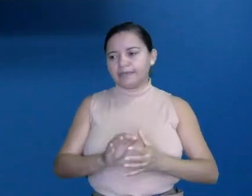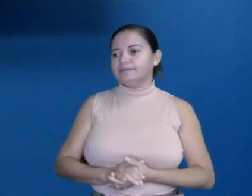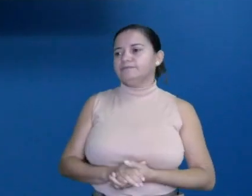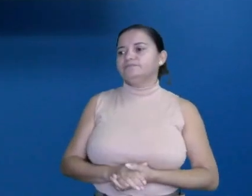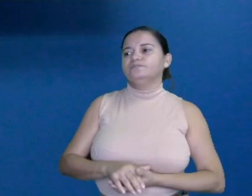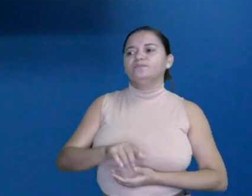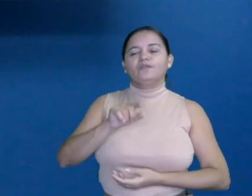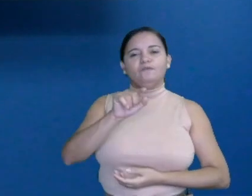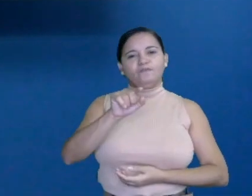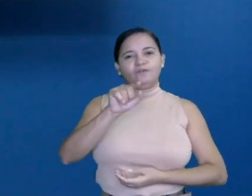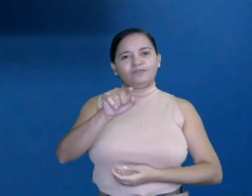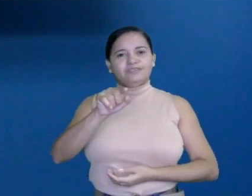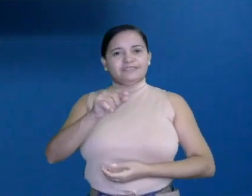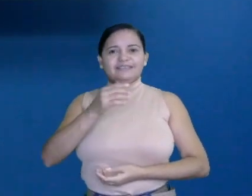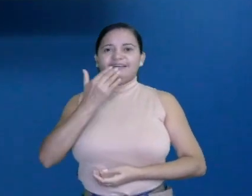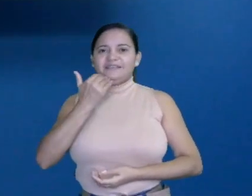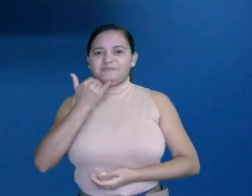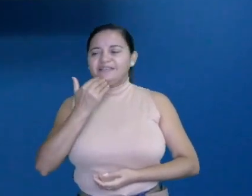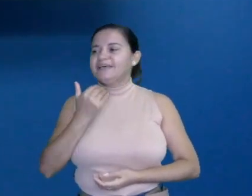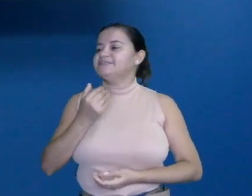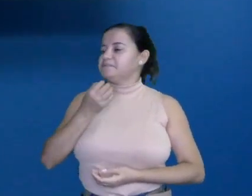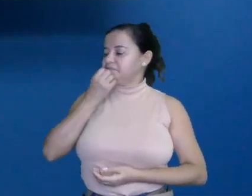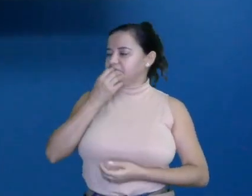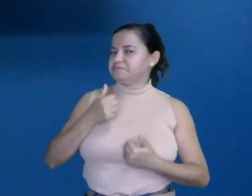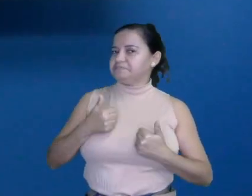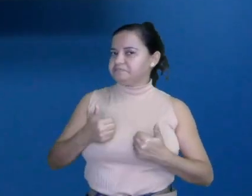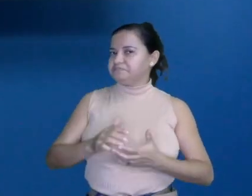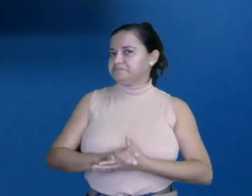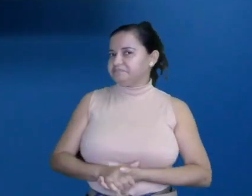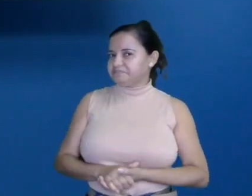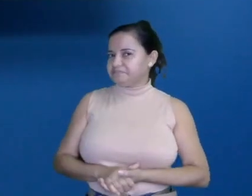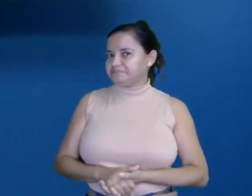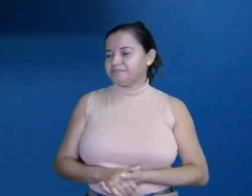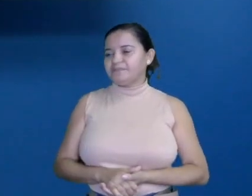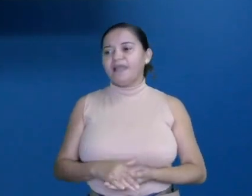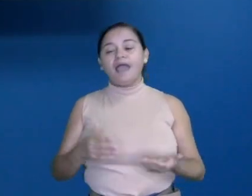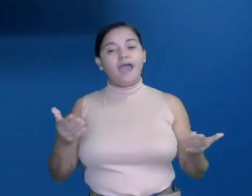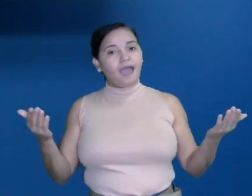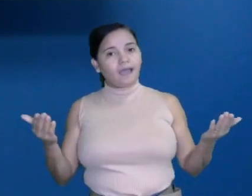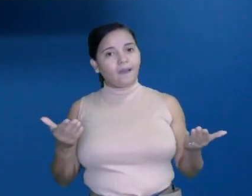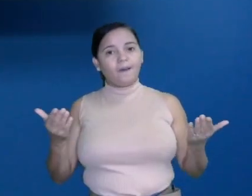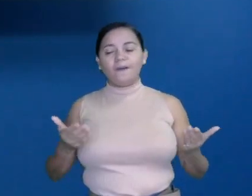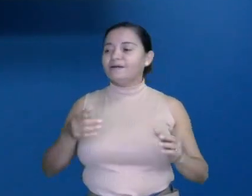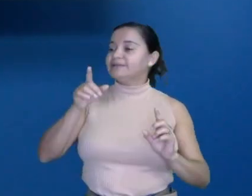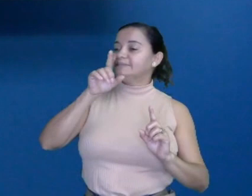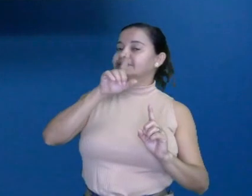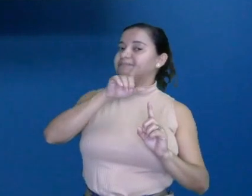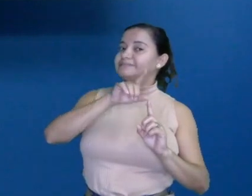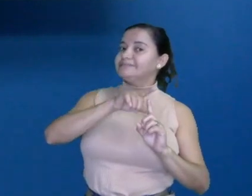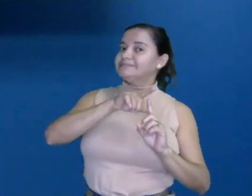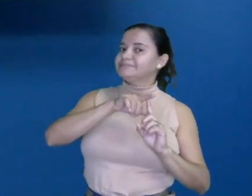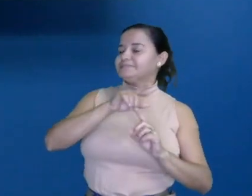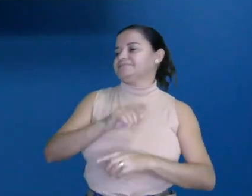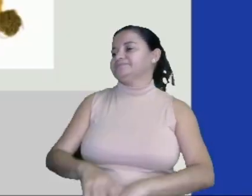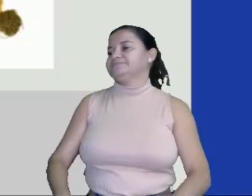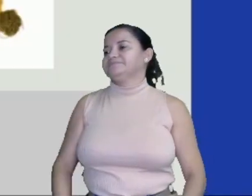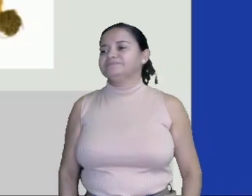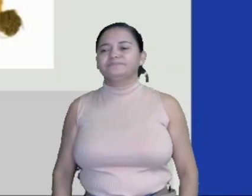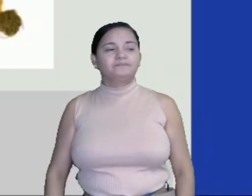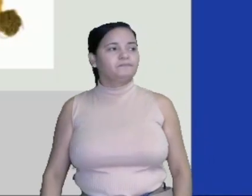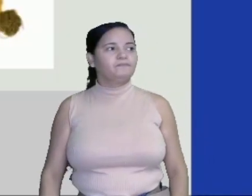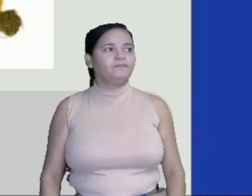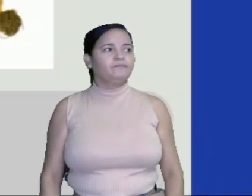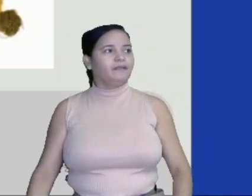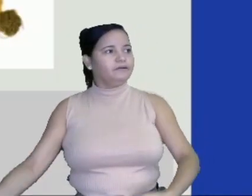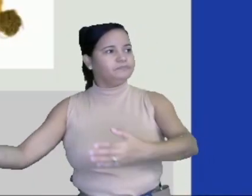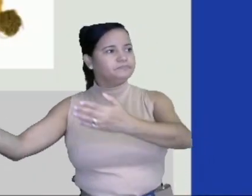você tenha uma alimentação equilibrada. Vamos aprender agora sobre os tipos de alimentos. Olha para a tela.